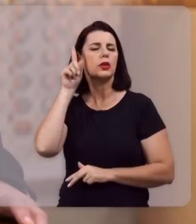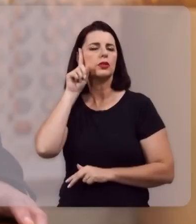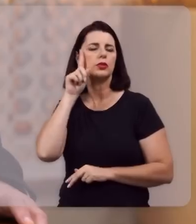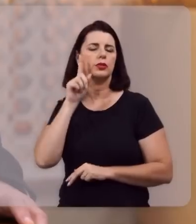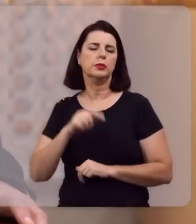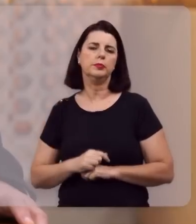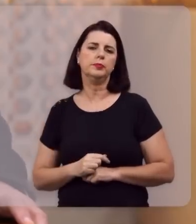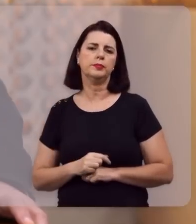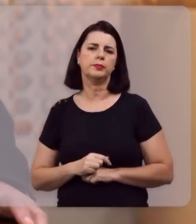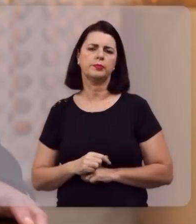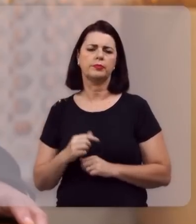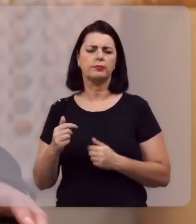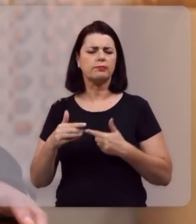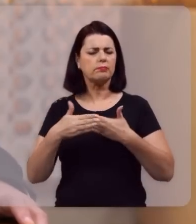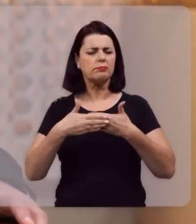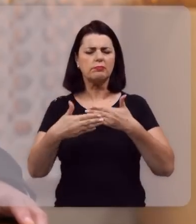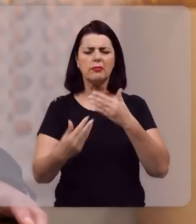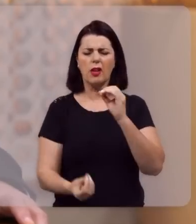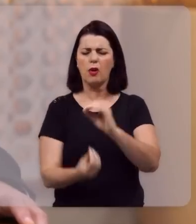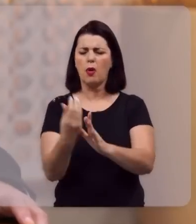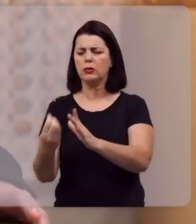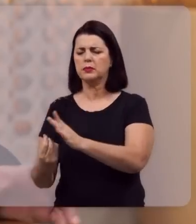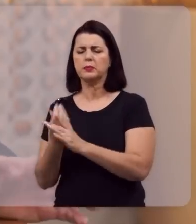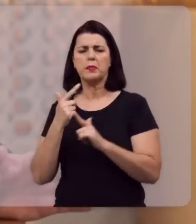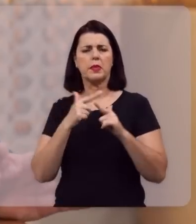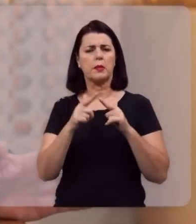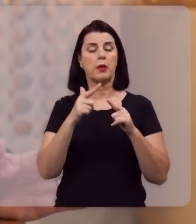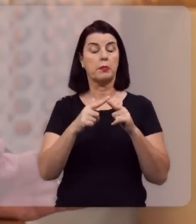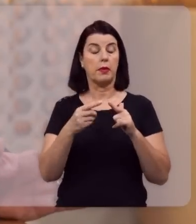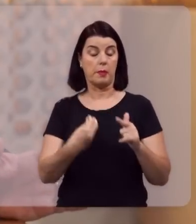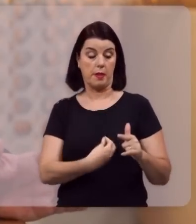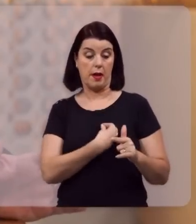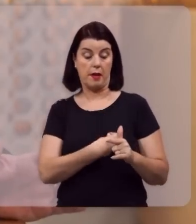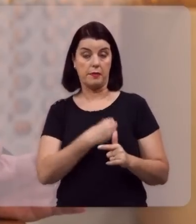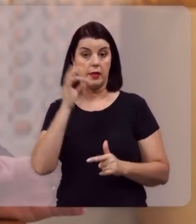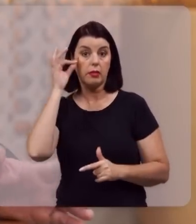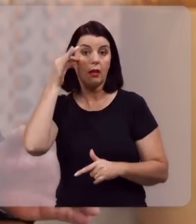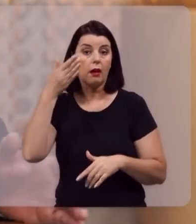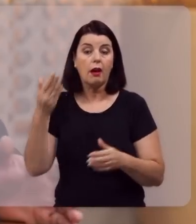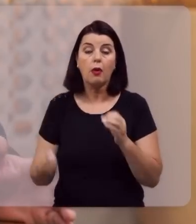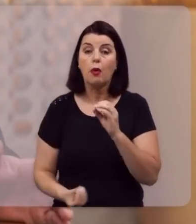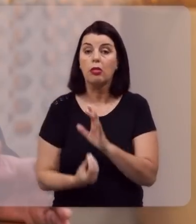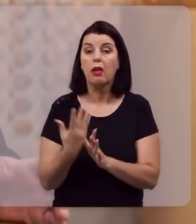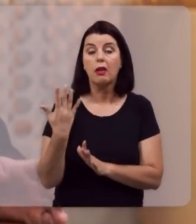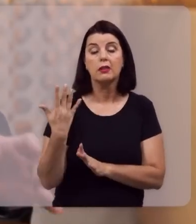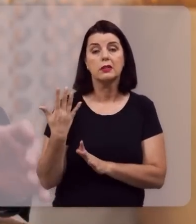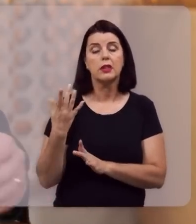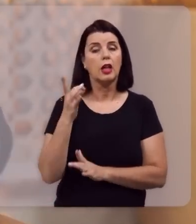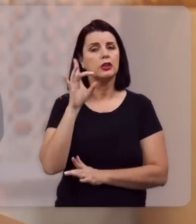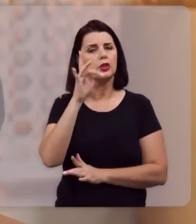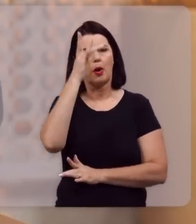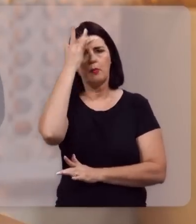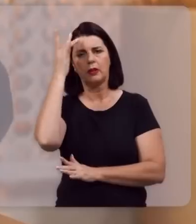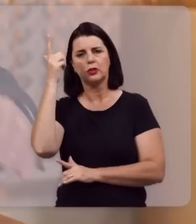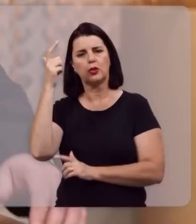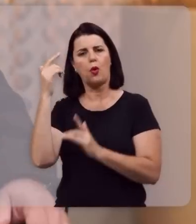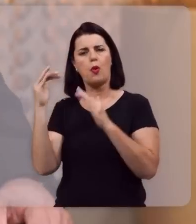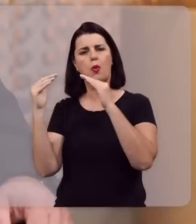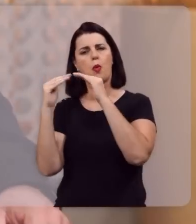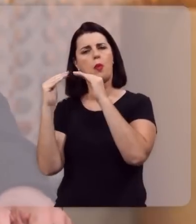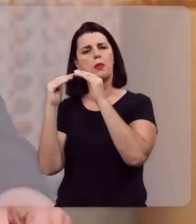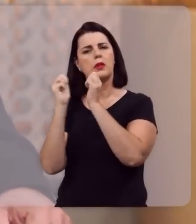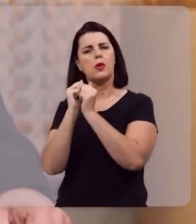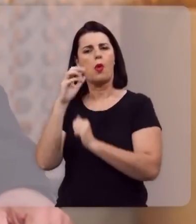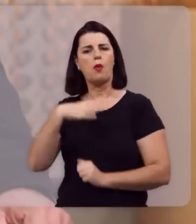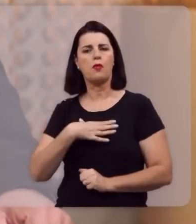diante dessas mazelas do dia a dia. A vida é ao vivo. E somente alguém que se identifica com o Filho